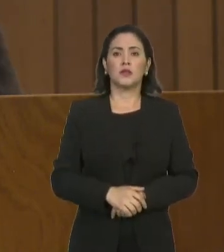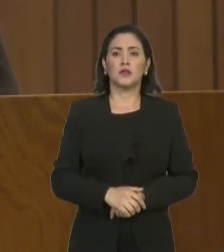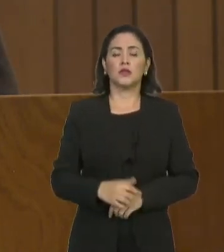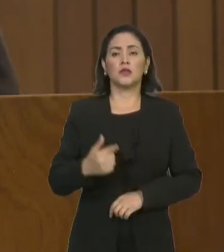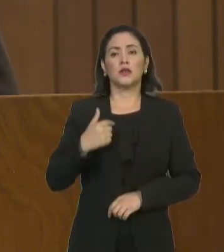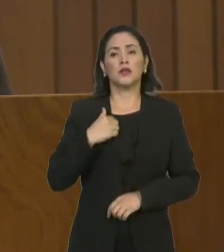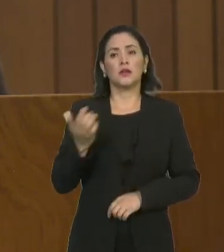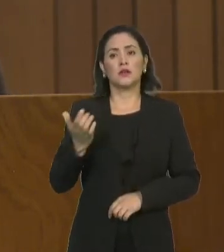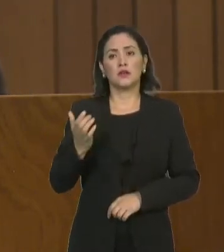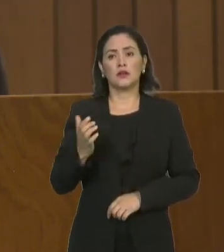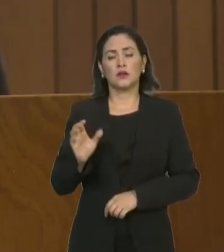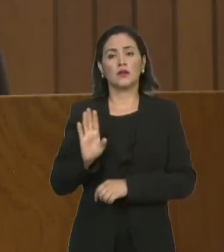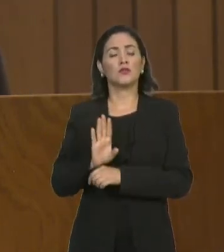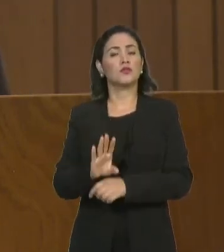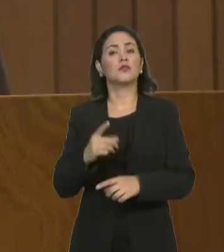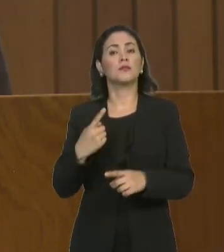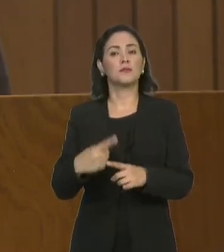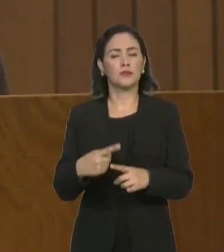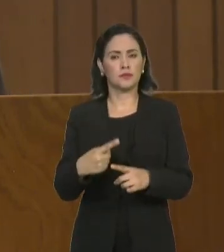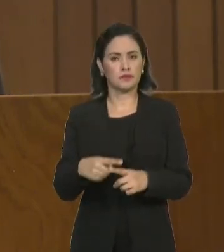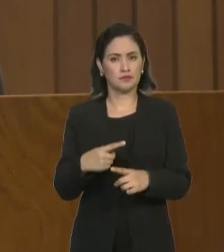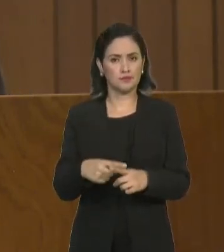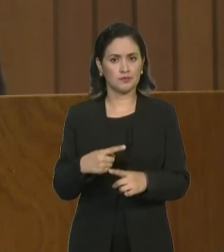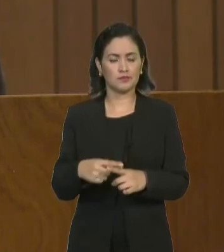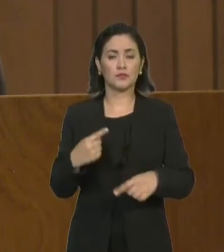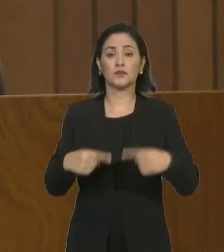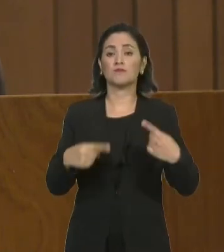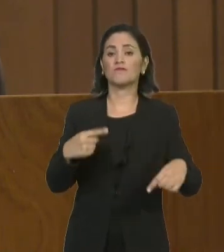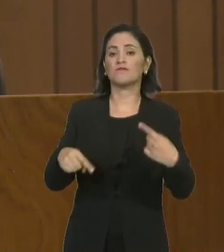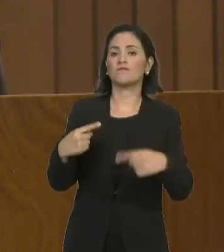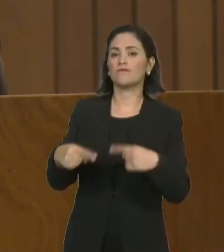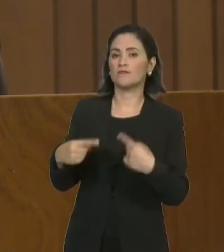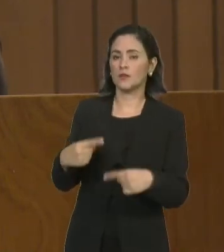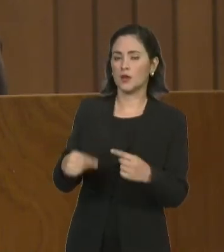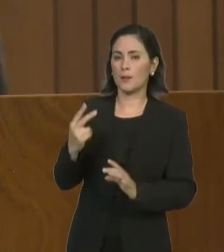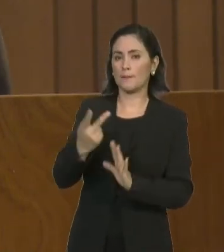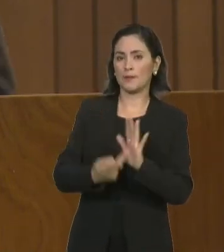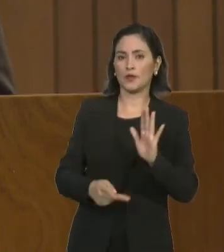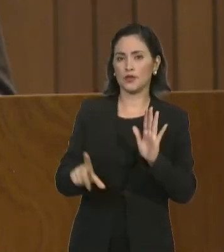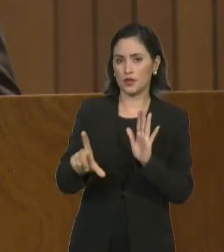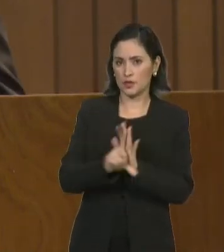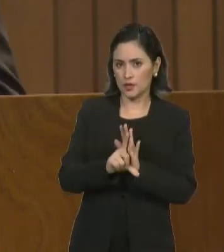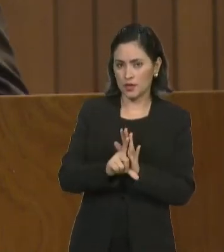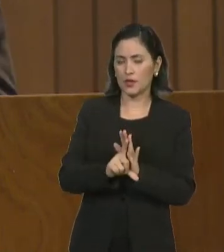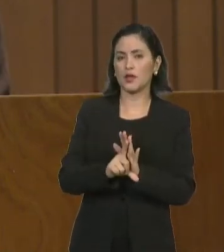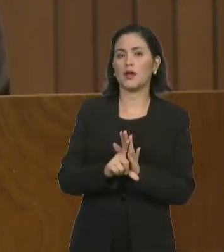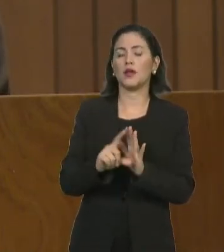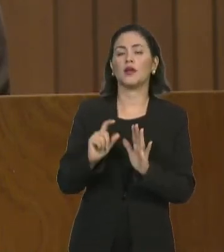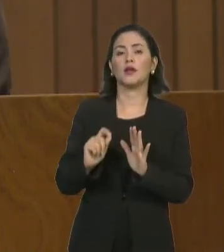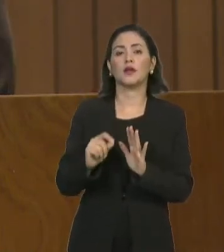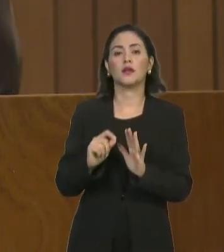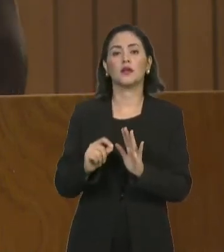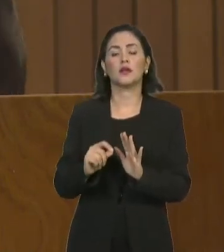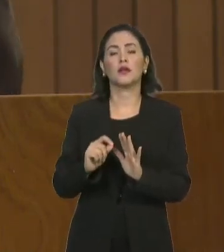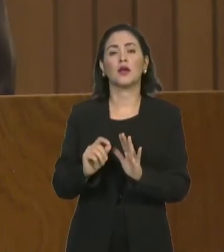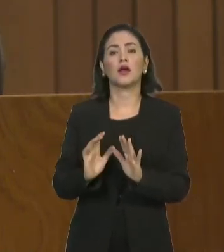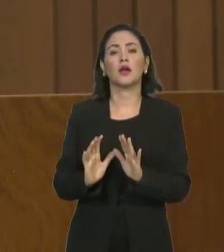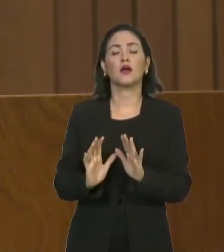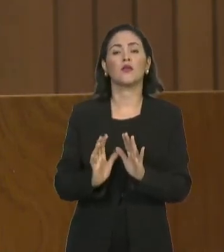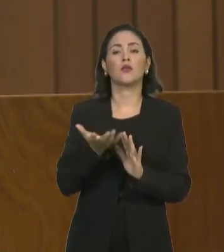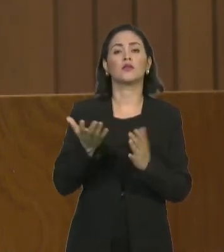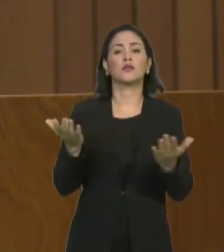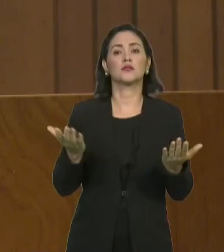contribuição para também é disse da discussão do projeto de lei Como disse inicialmente que vai descer para o estado do Maranhão